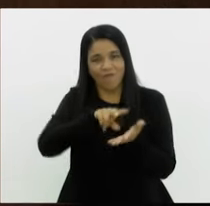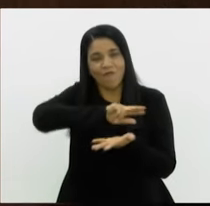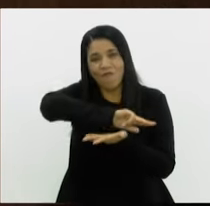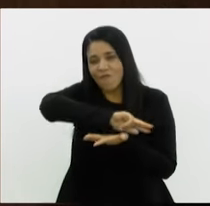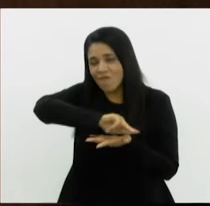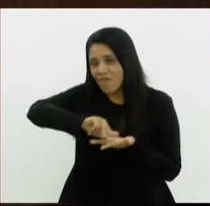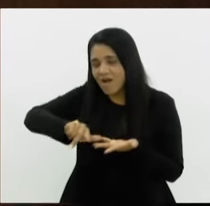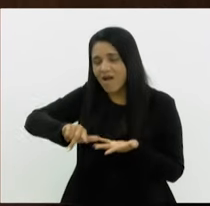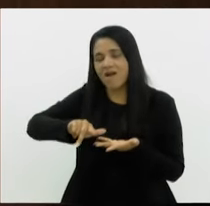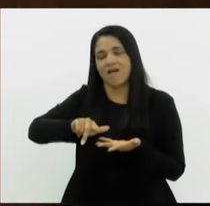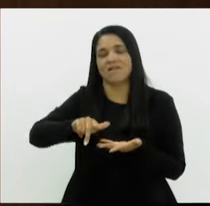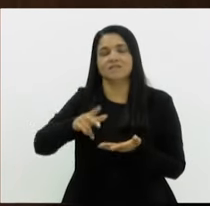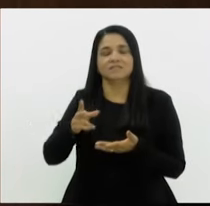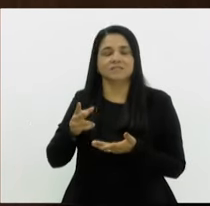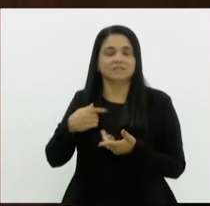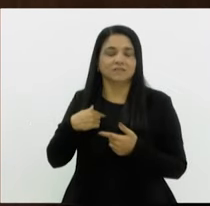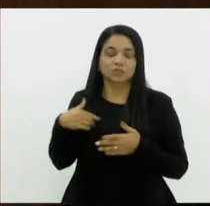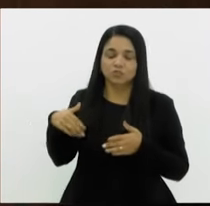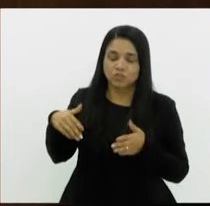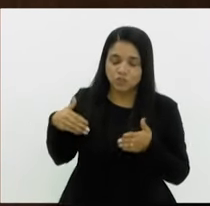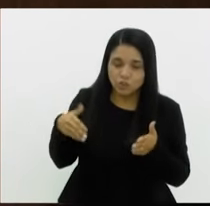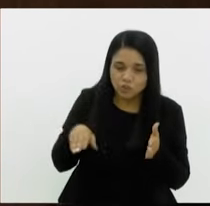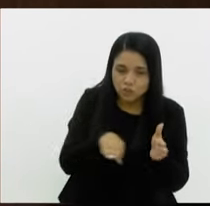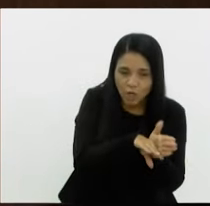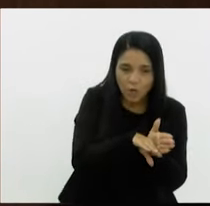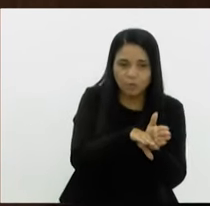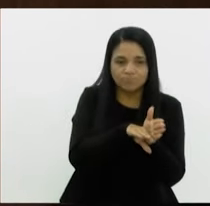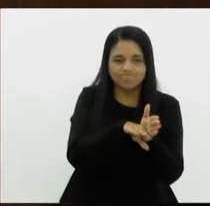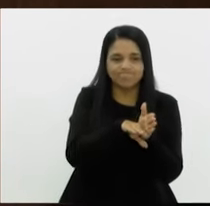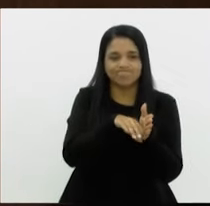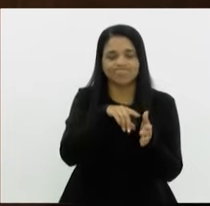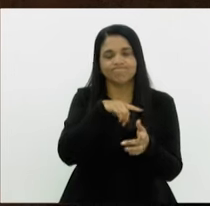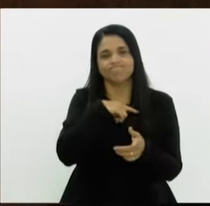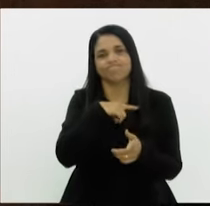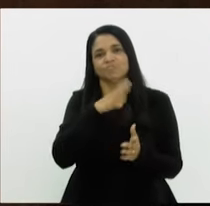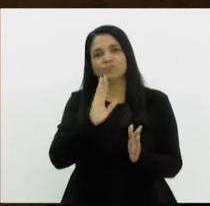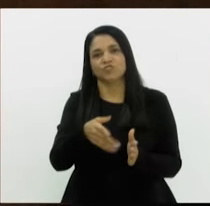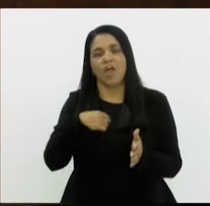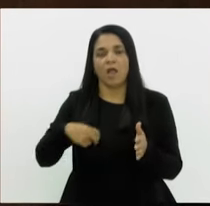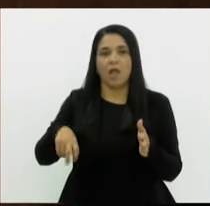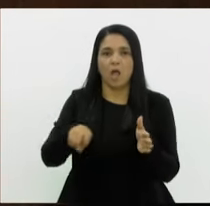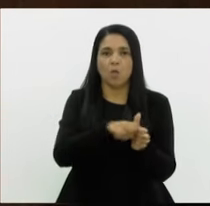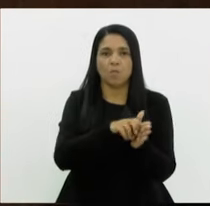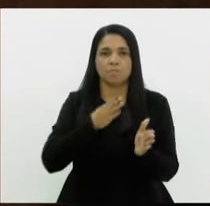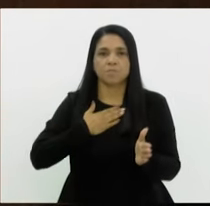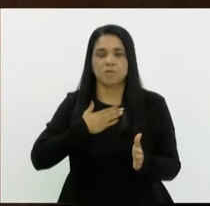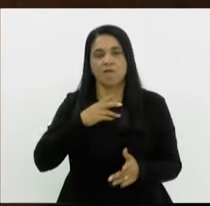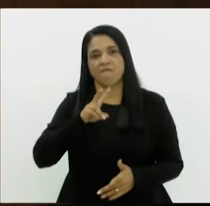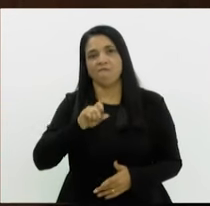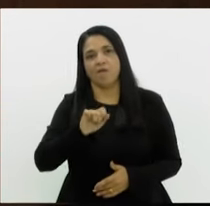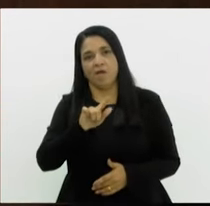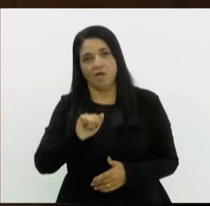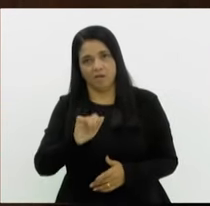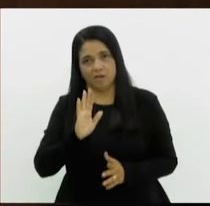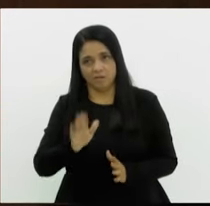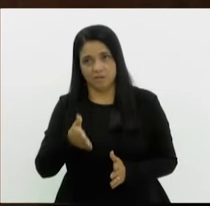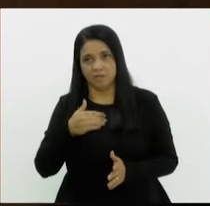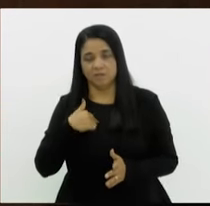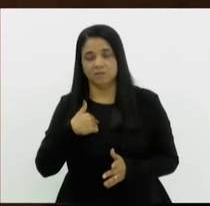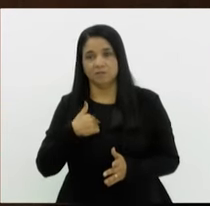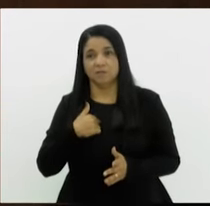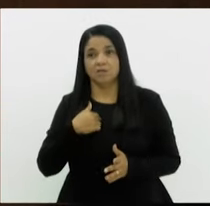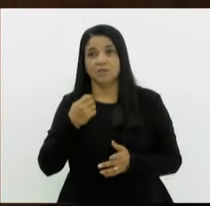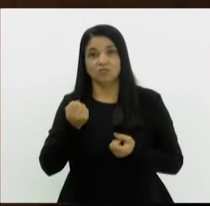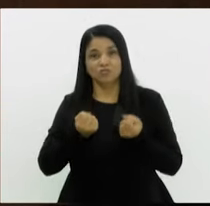várias vezes que eu chego para estacionar meu carro, tem carro estacionado no meu lugar. E quando, às vezes, eu venho